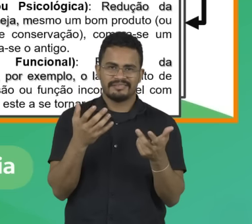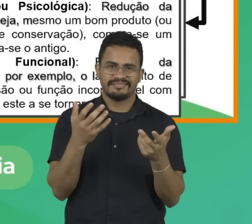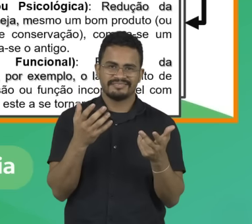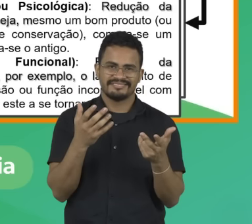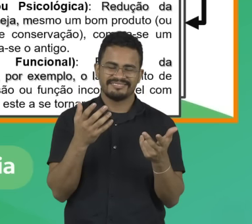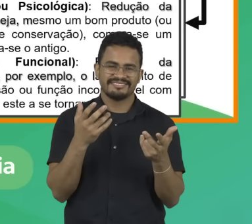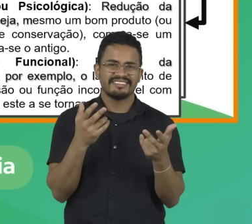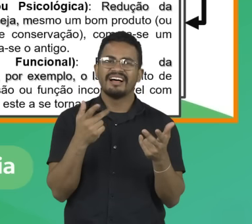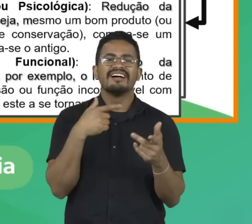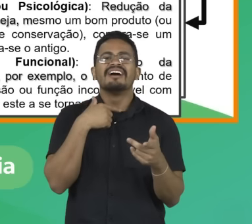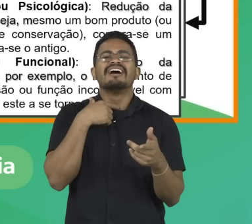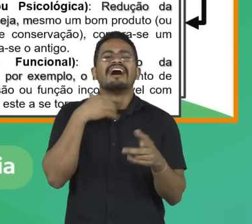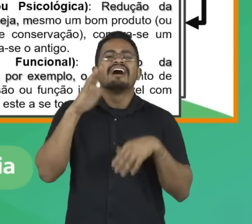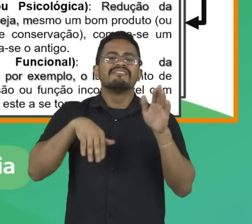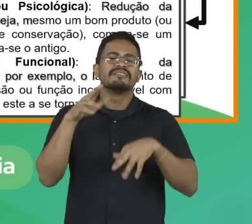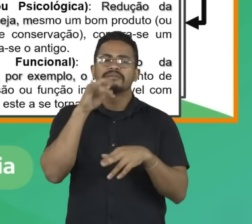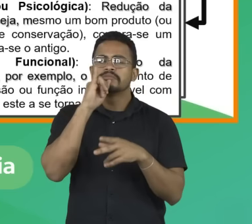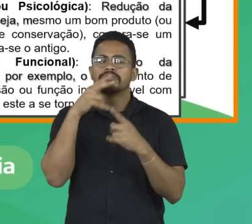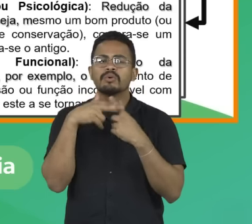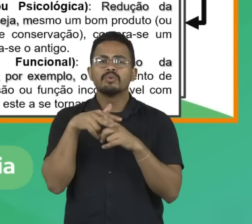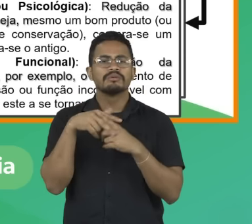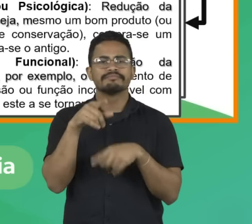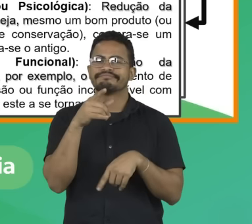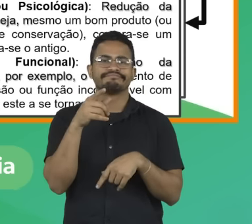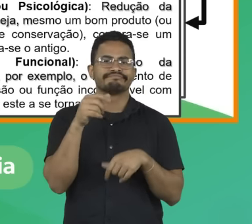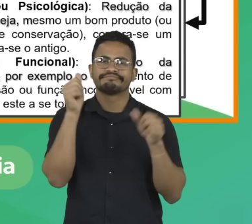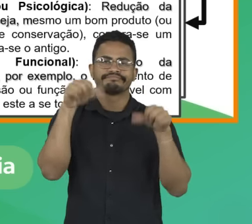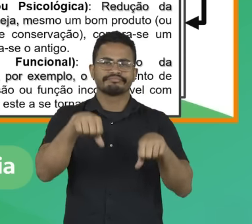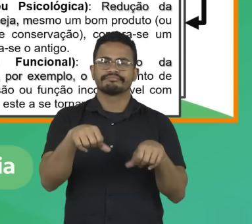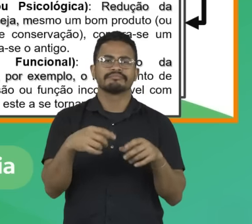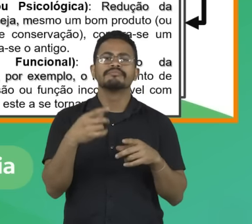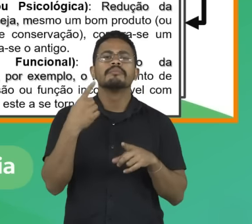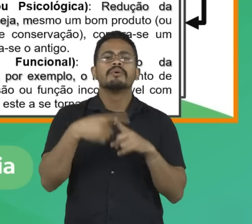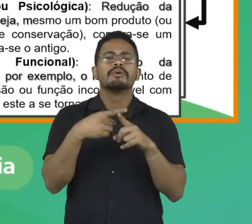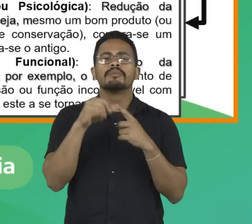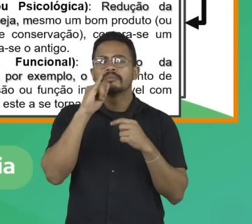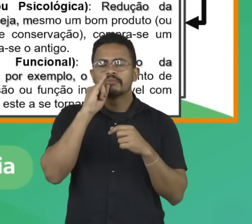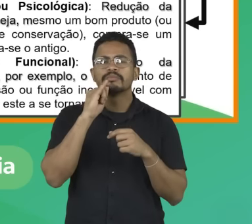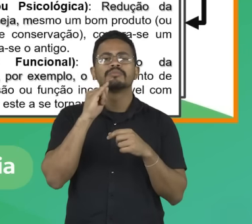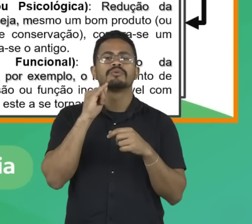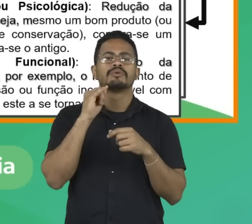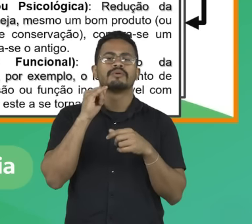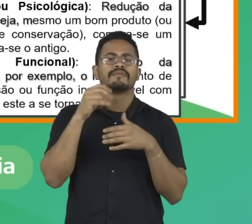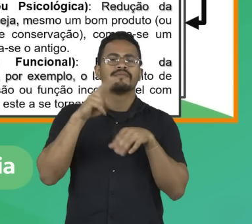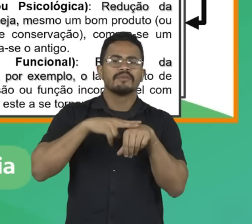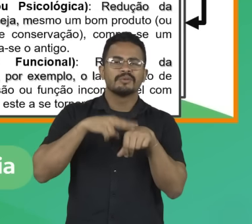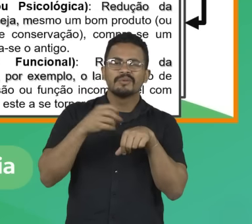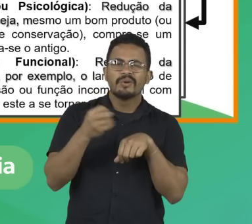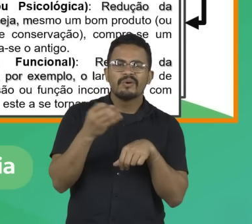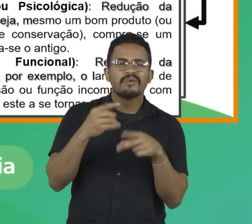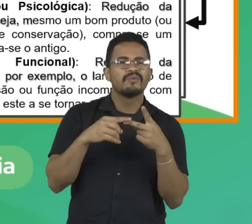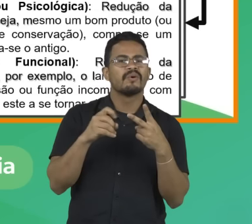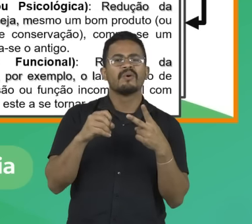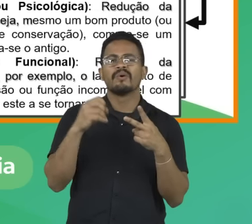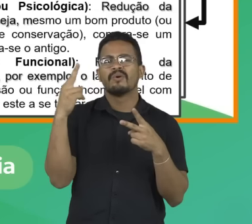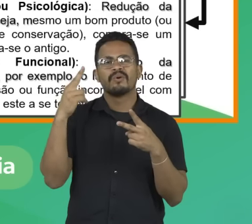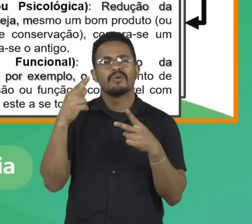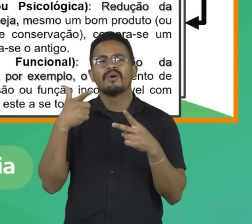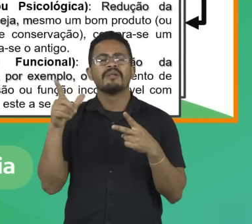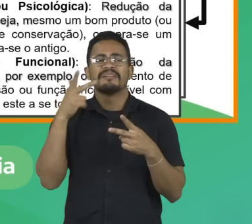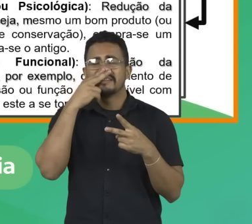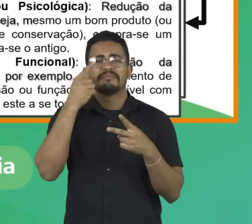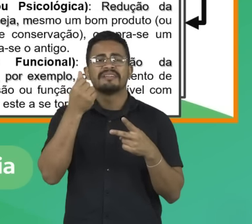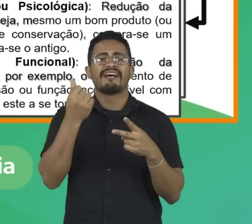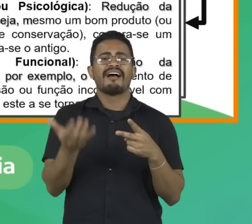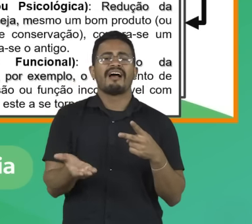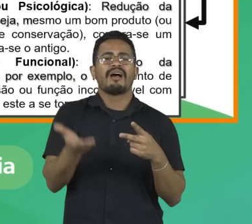compensa, porque uma tela nova, um sensor novo, uma câmera nova, muitas vezes custa um preço quase de um novo. Então, muitas